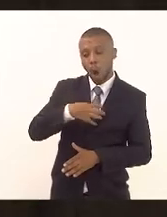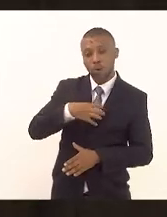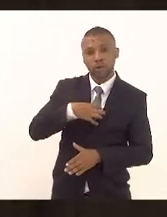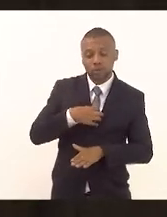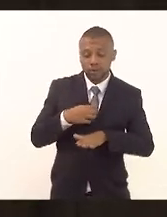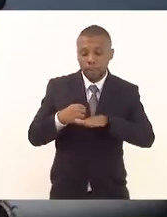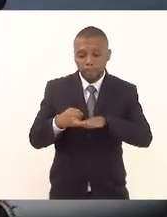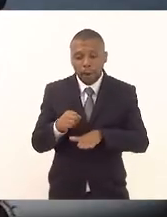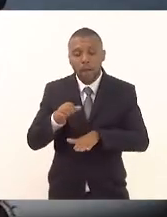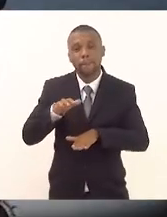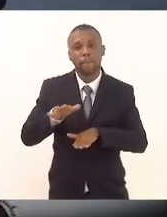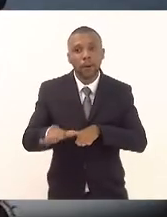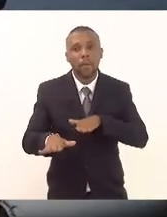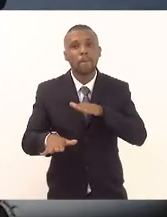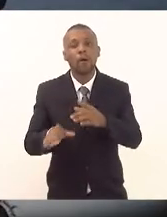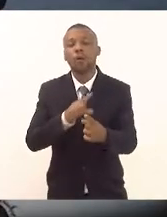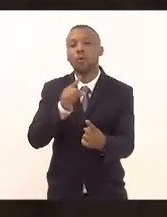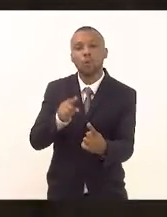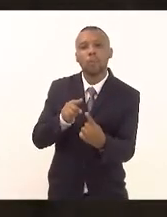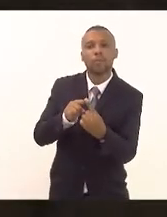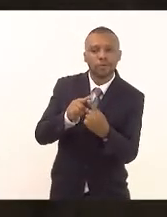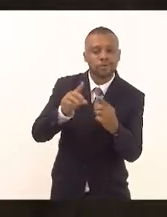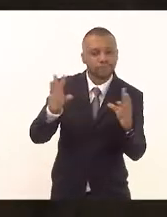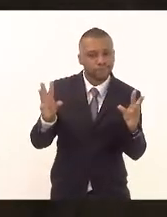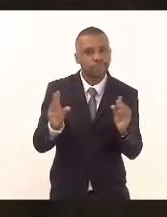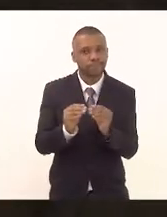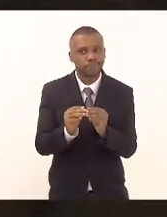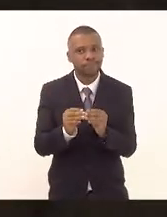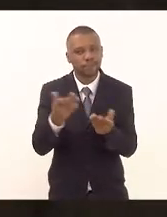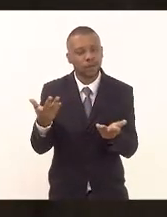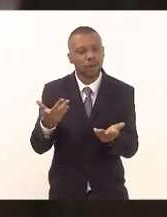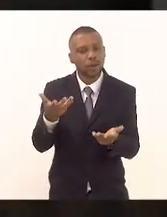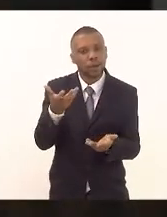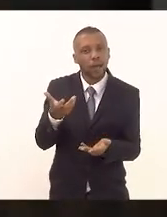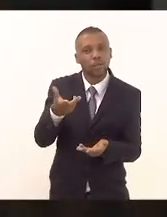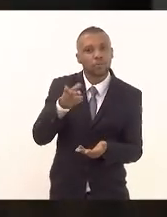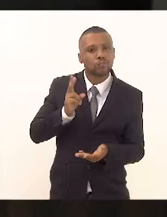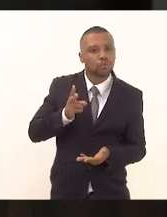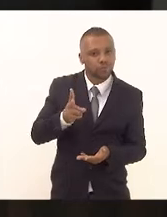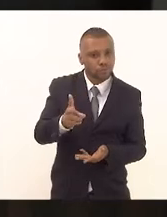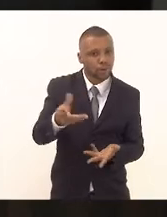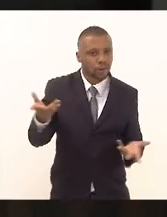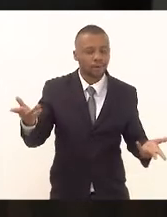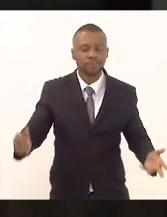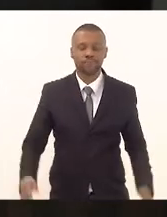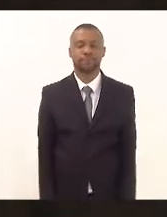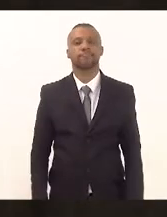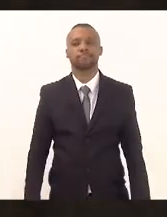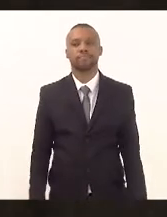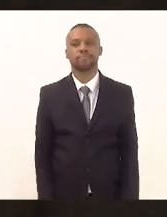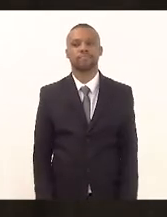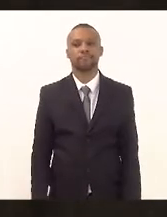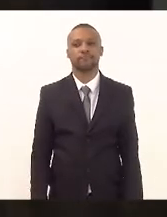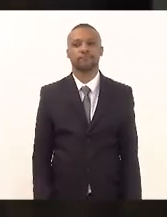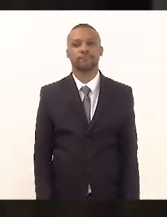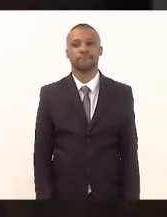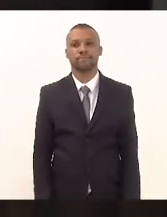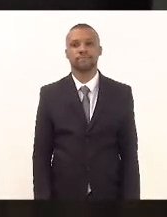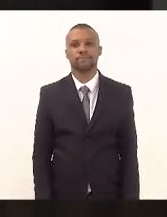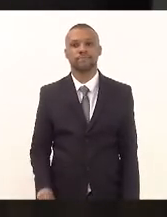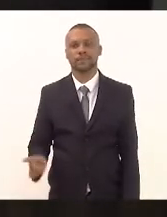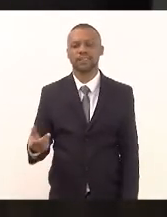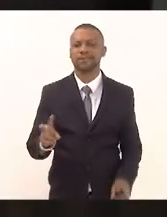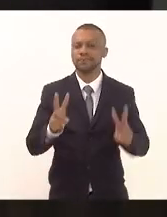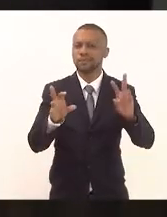caminhar. Assim, gostei. É que me eu fez lembrar continuar. Mercedes Sosa. Tiago de Mello. Que ela diz: cambia